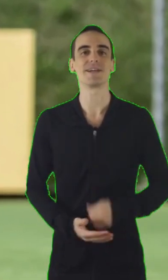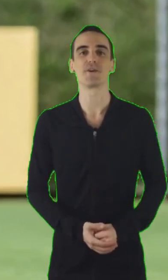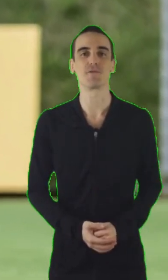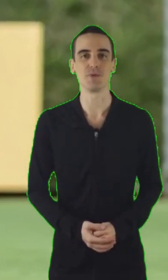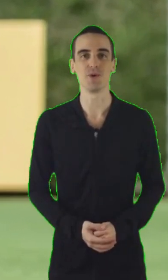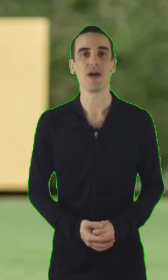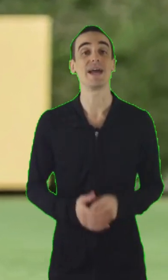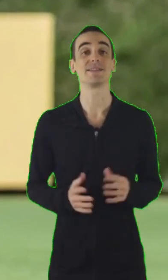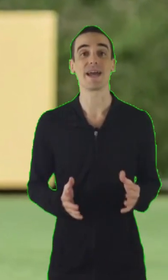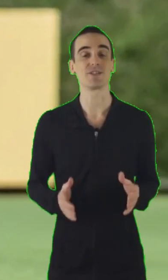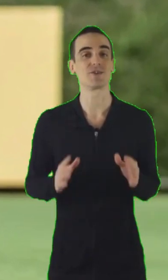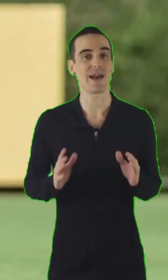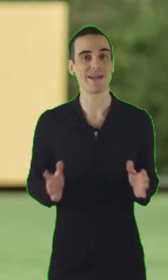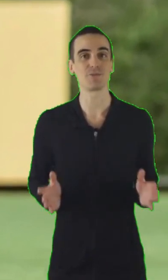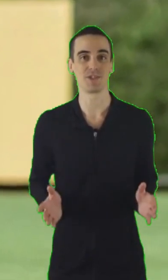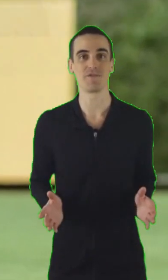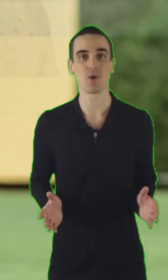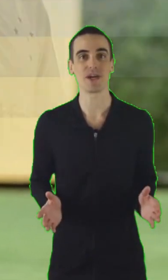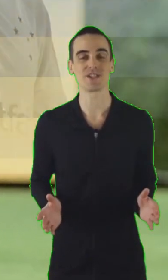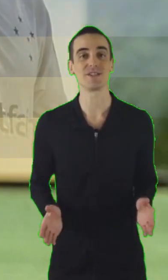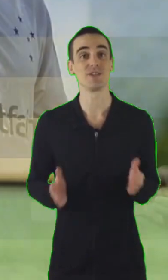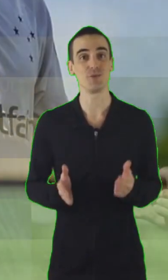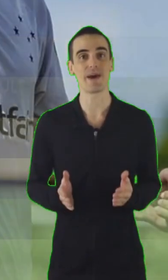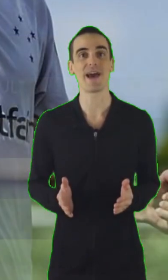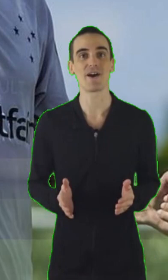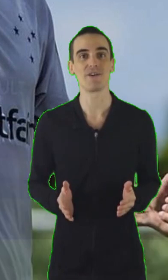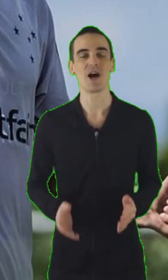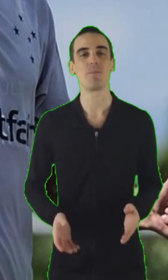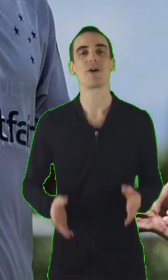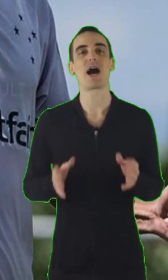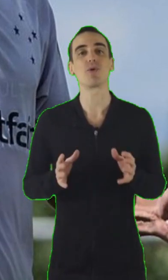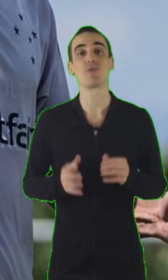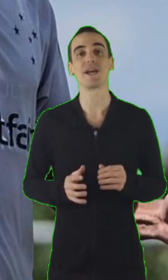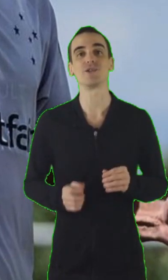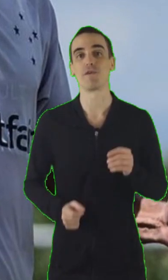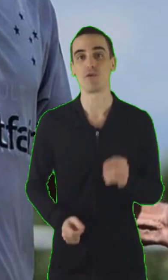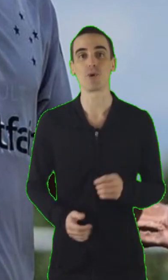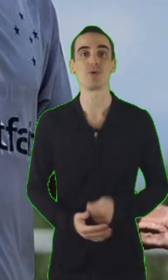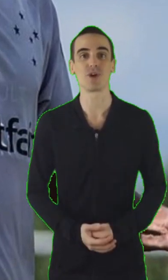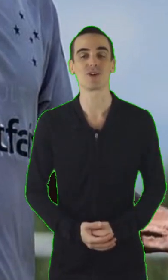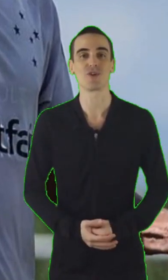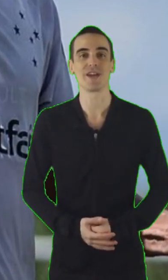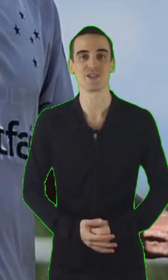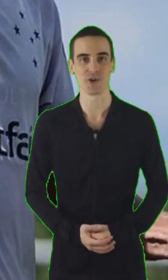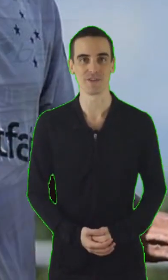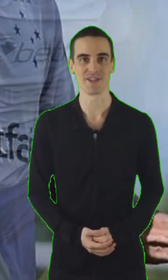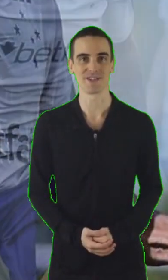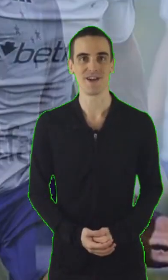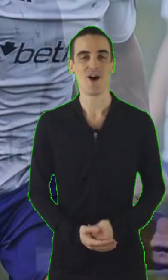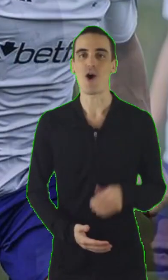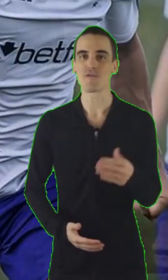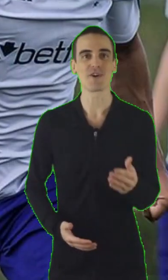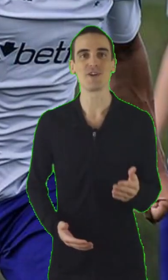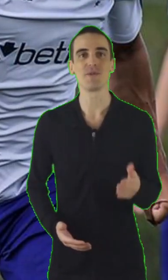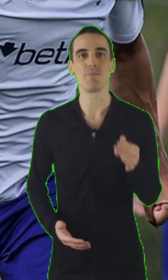amistosos e a Lucas fica fora do jogo Reinaldo que voltou a treinar com o grupo após se recuperar de lesão na coxa segue fora